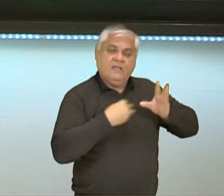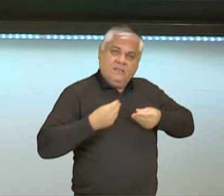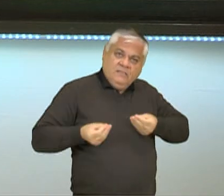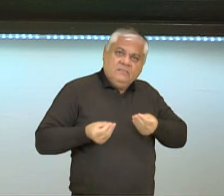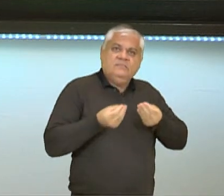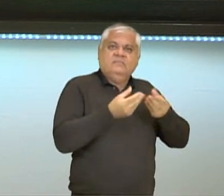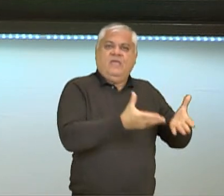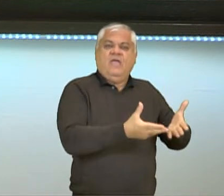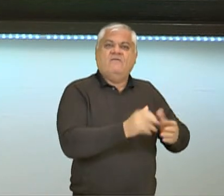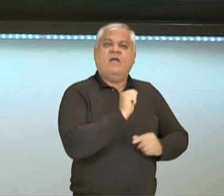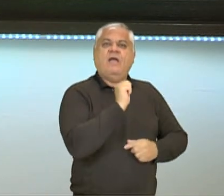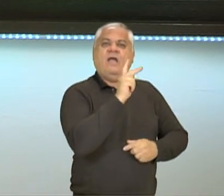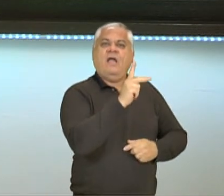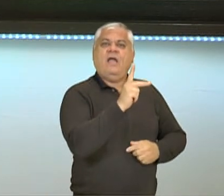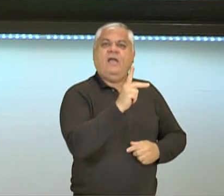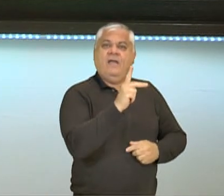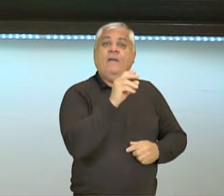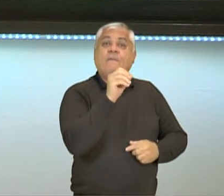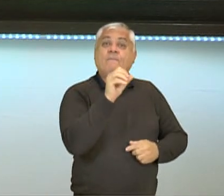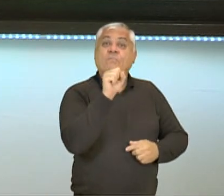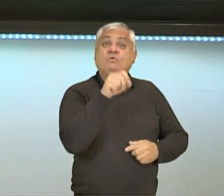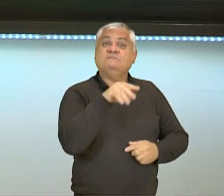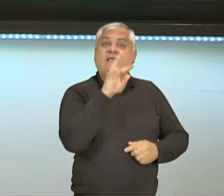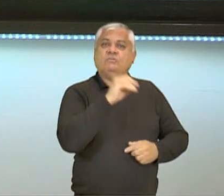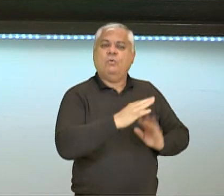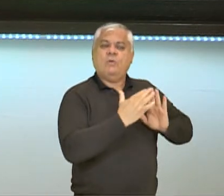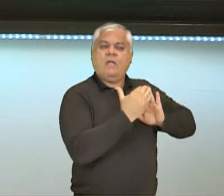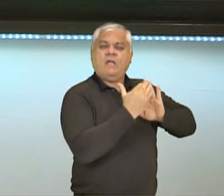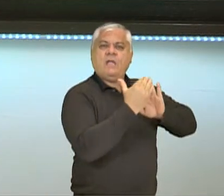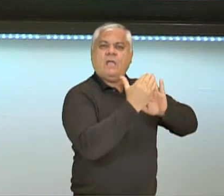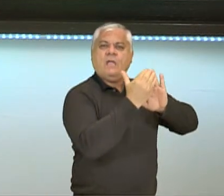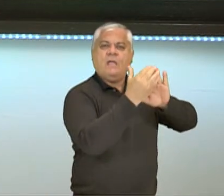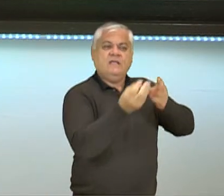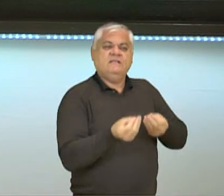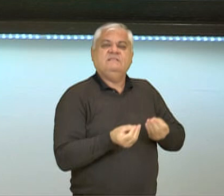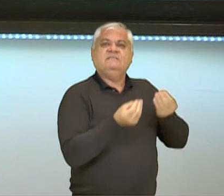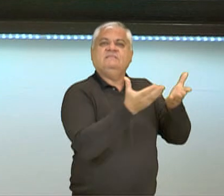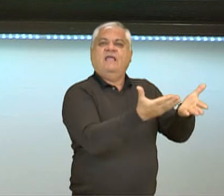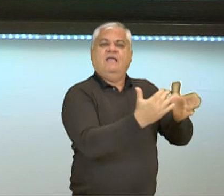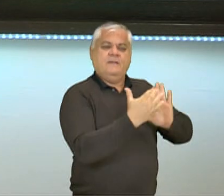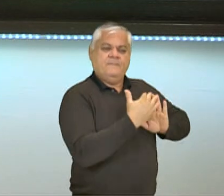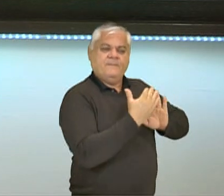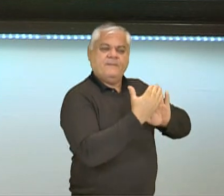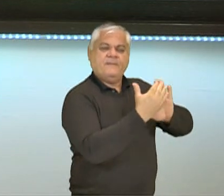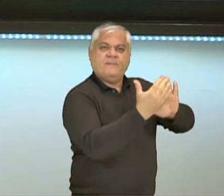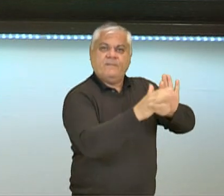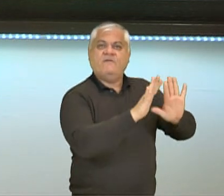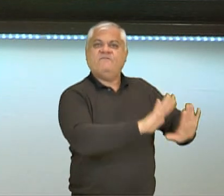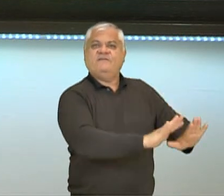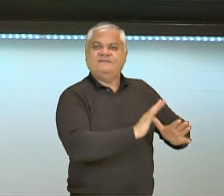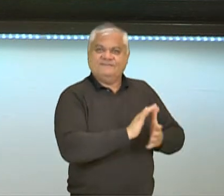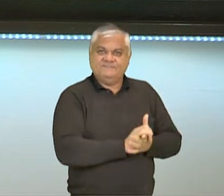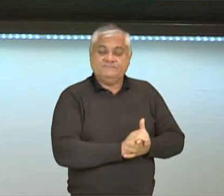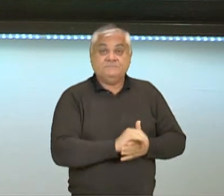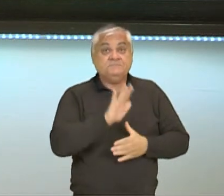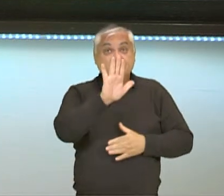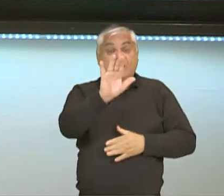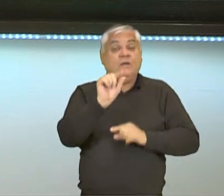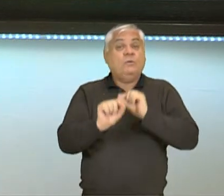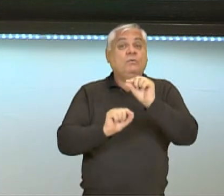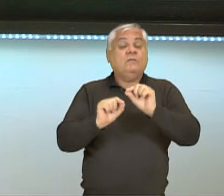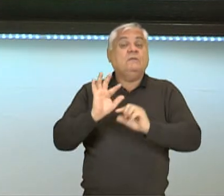cedidos aposentos, por isso aposentados, para essa corte portuguesa. Mas o que